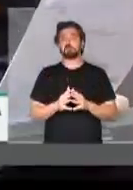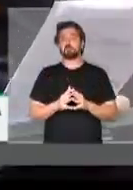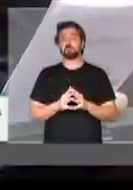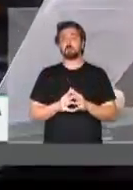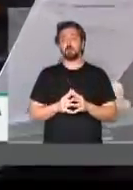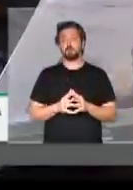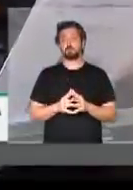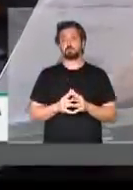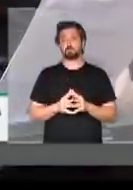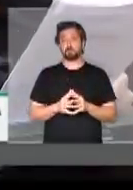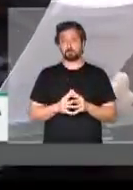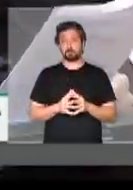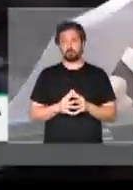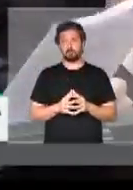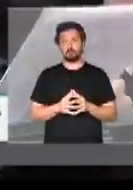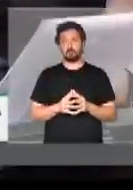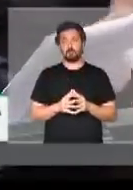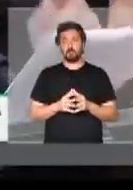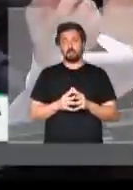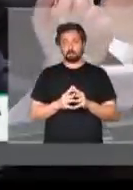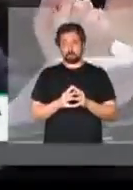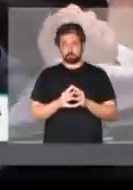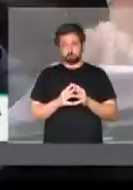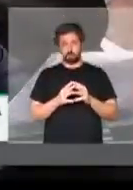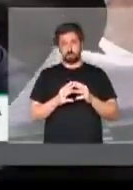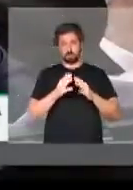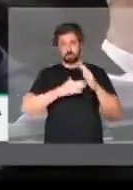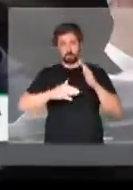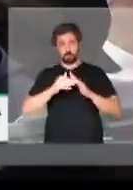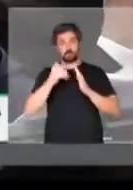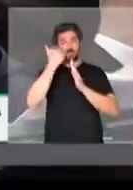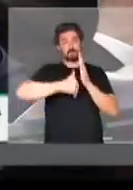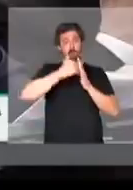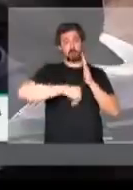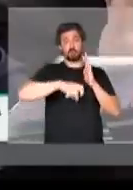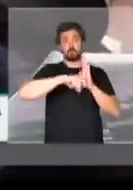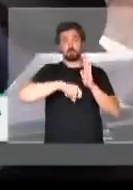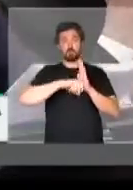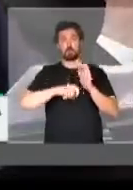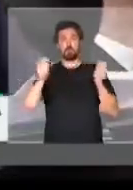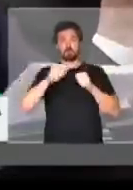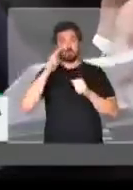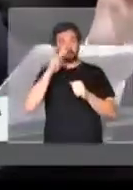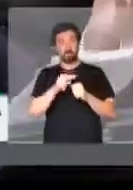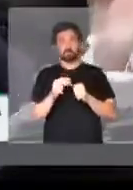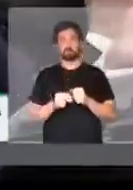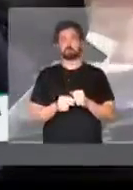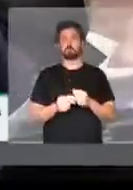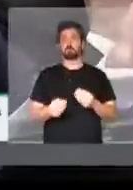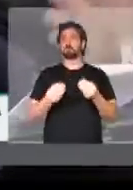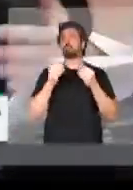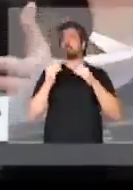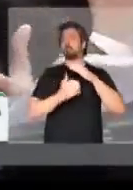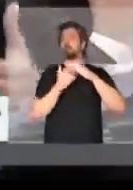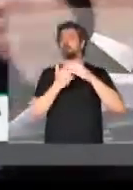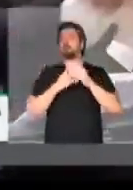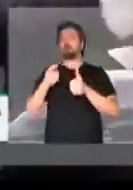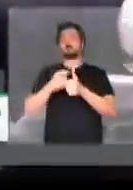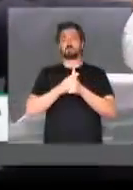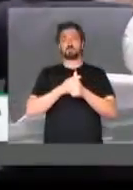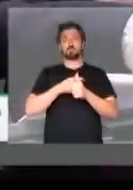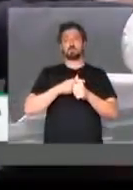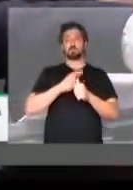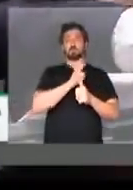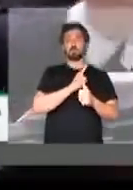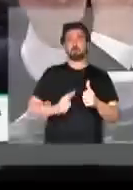falando. Tem mais. Você pode fazer uma revisão das isenções fiscais. Como é que você pode ter empresas que são